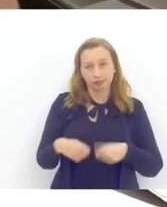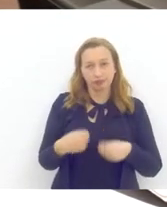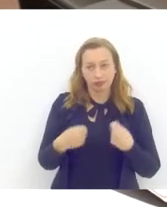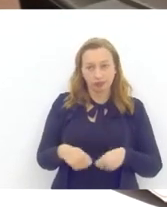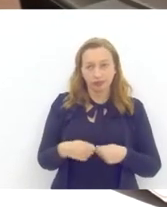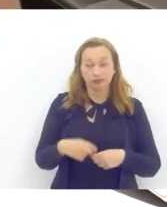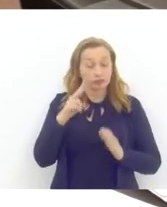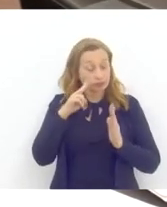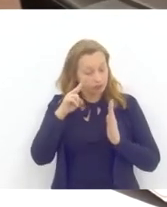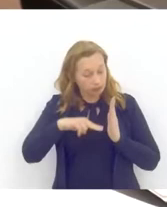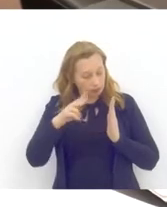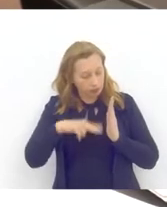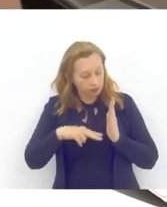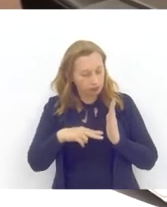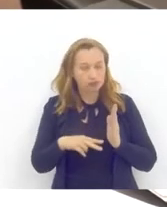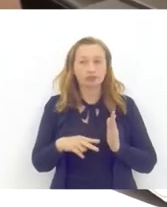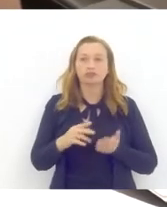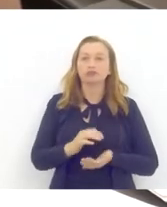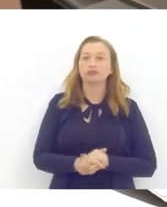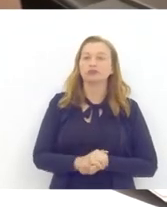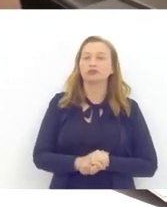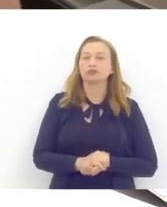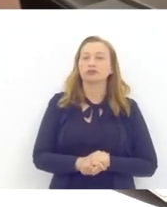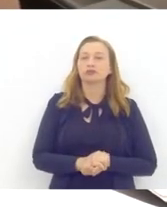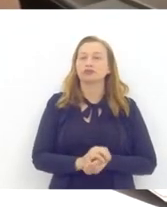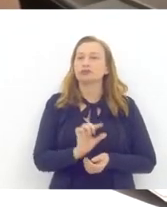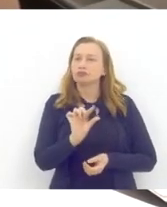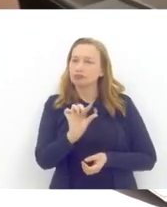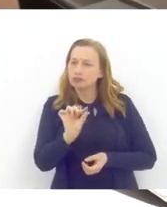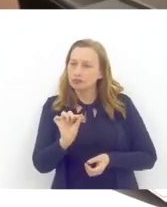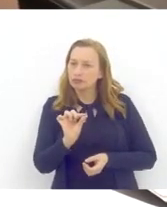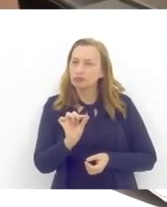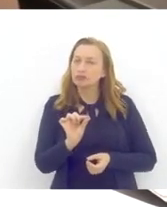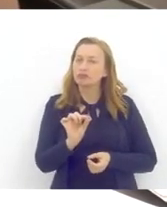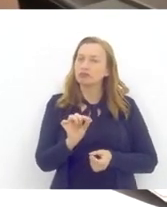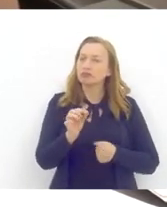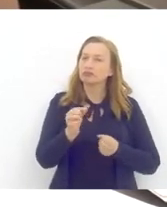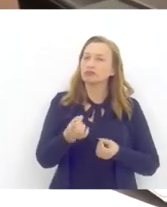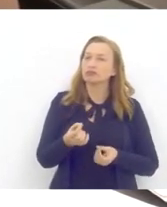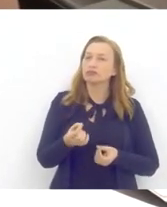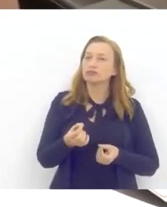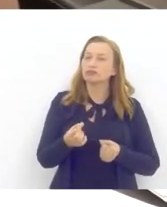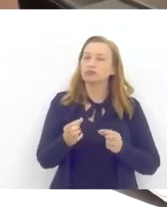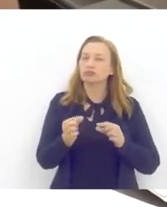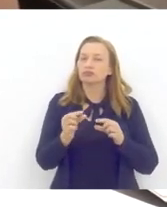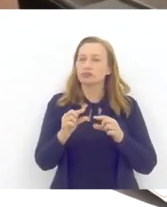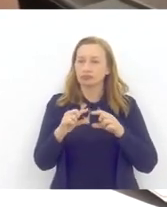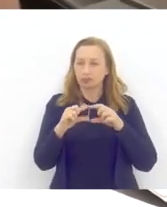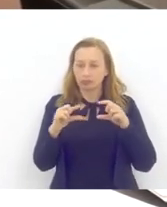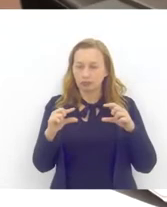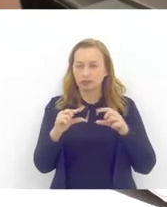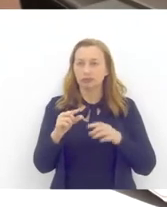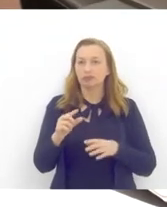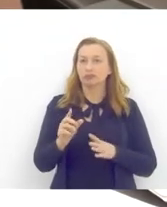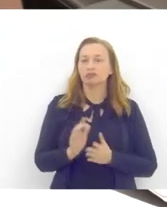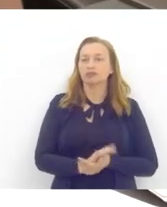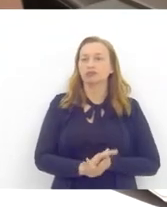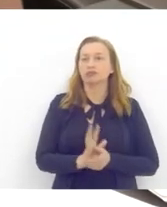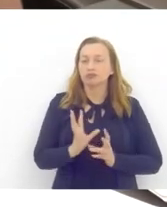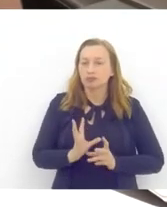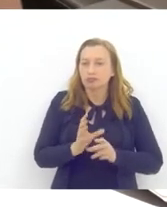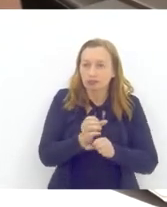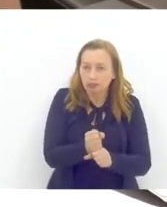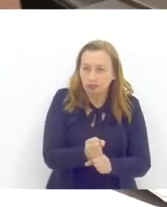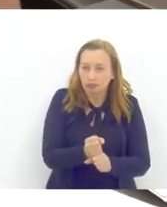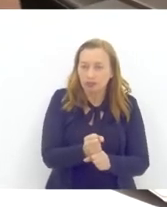Foi lida aqui, inclusive, a decisão do Supremo, e aí tem um pedaço dessa decisão que diz o seguinte: uma vez que o recálculo do quadro